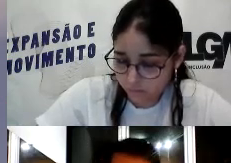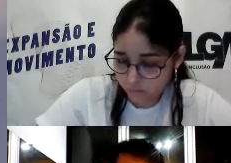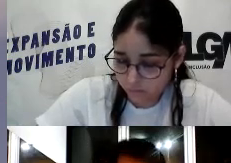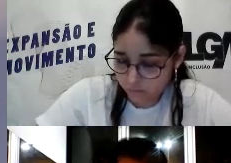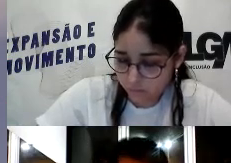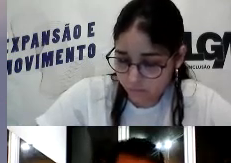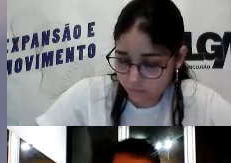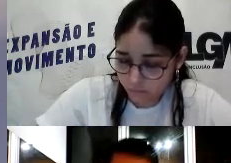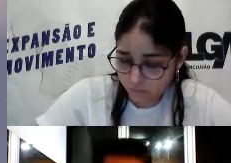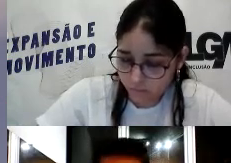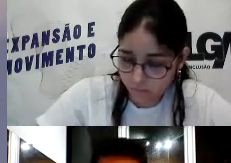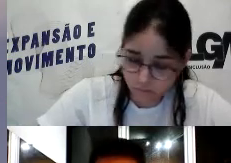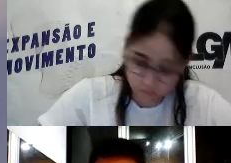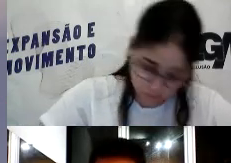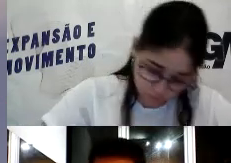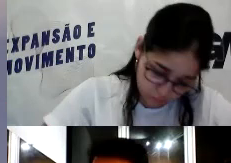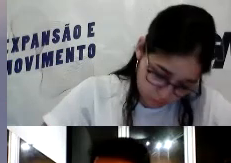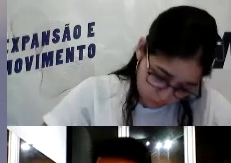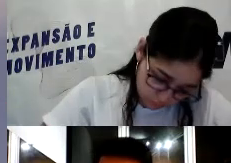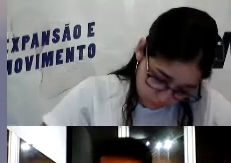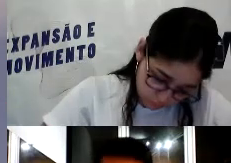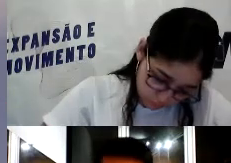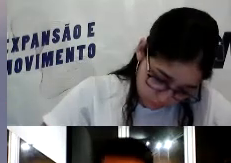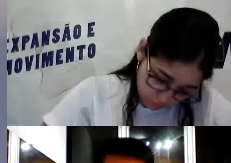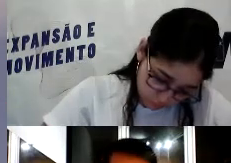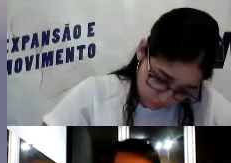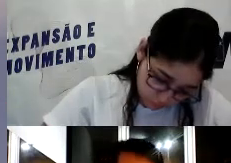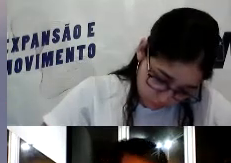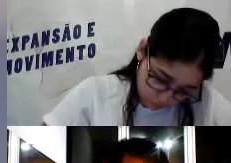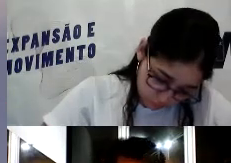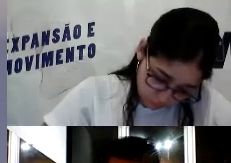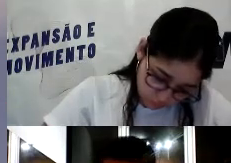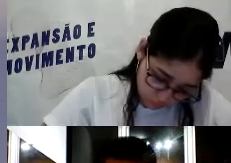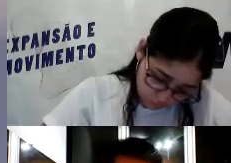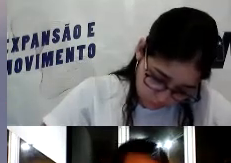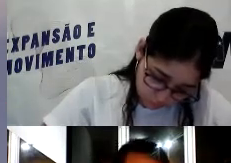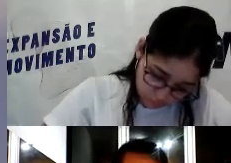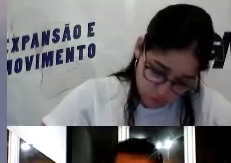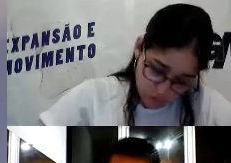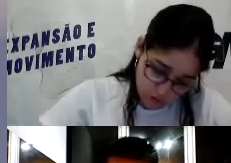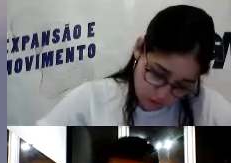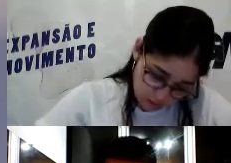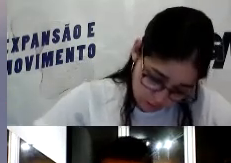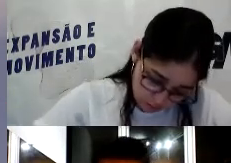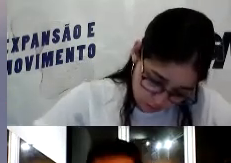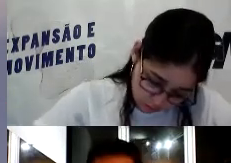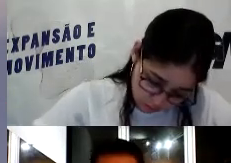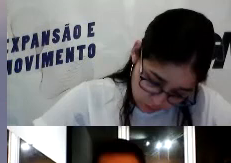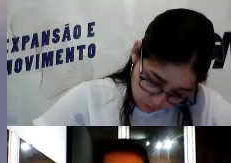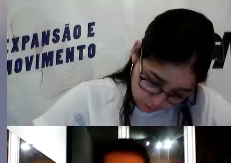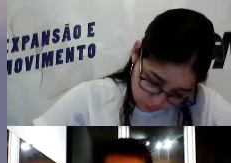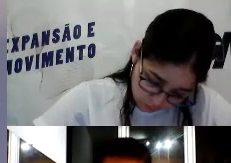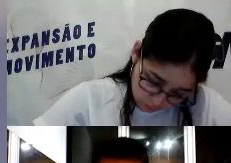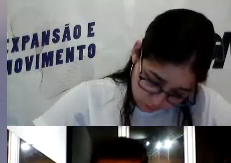caminho, mas Felipe chegou. E o Felipe 2 mamou no peito da mãe, deu um grande abraço dela no